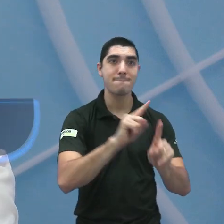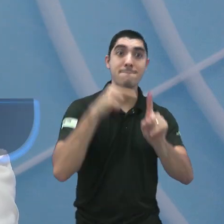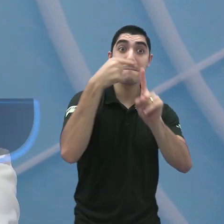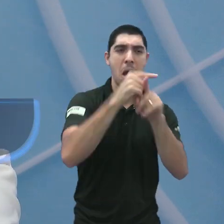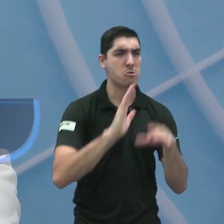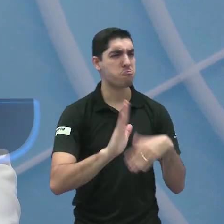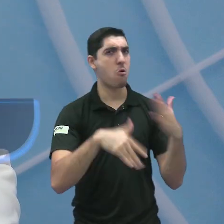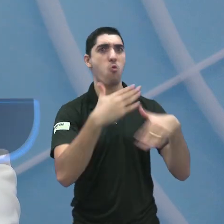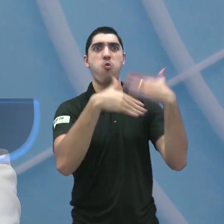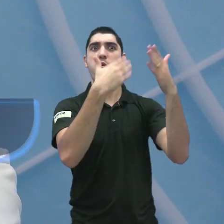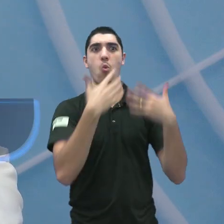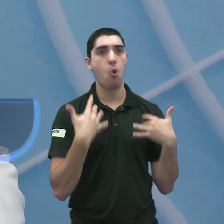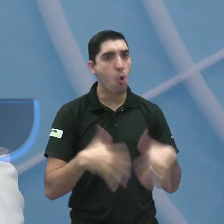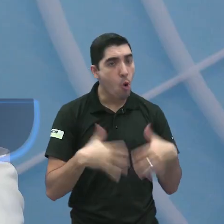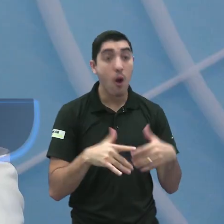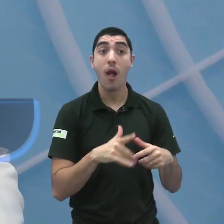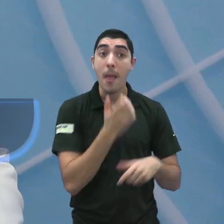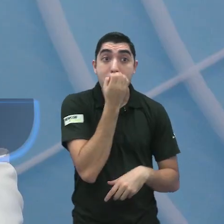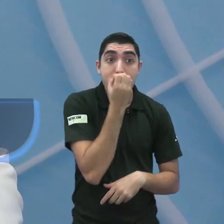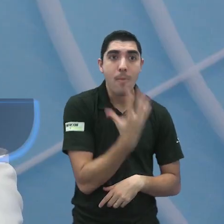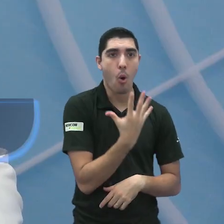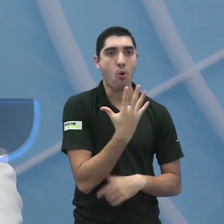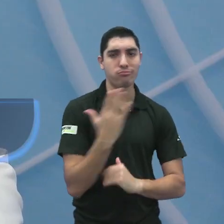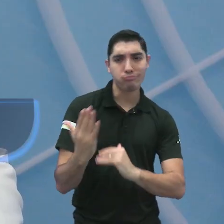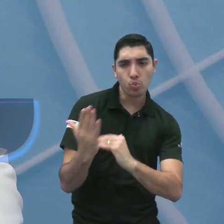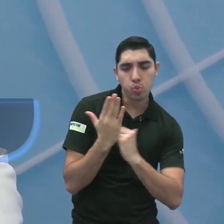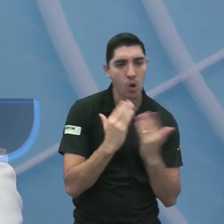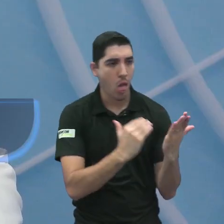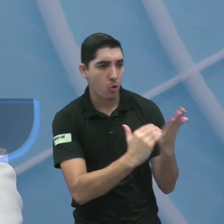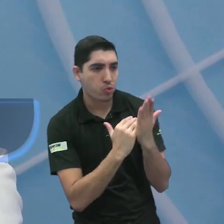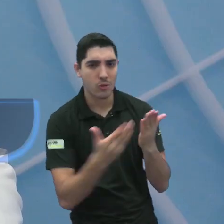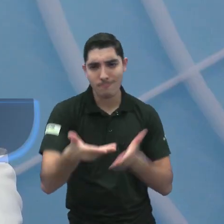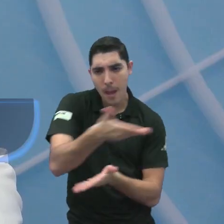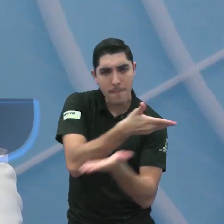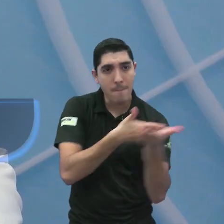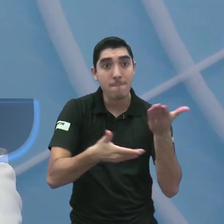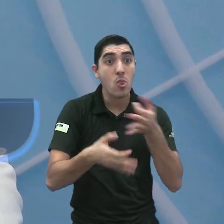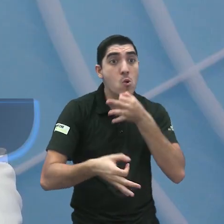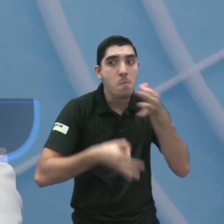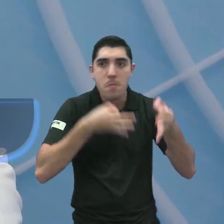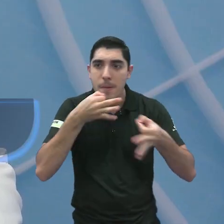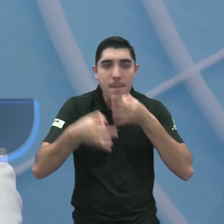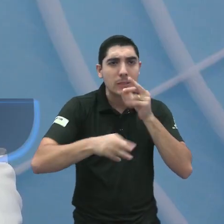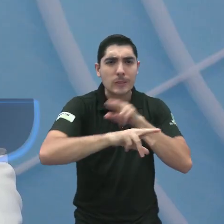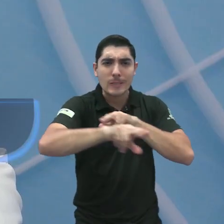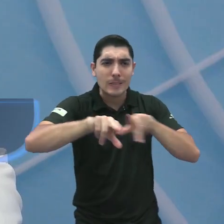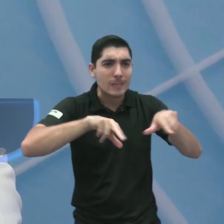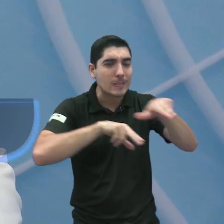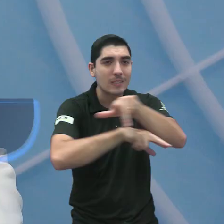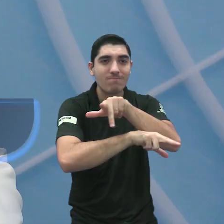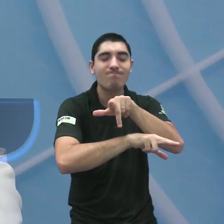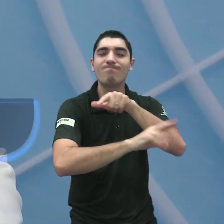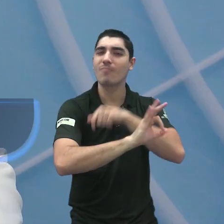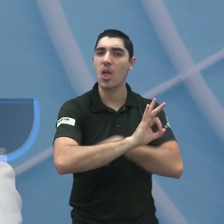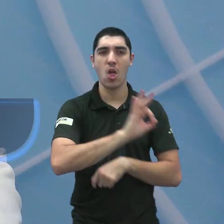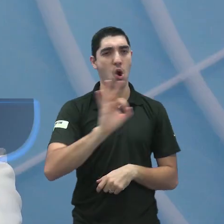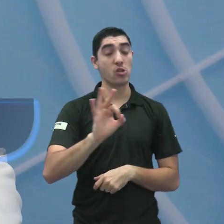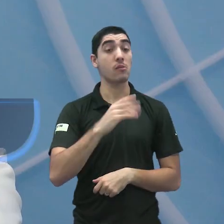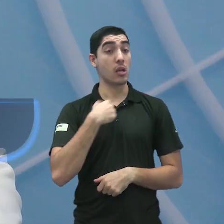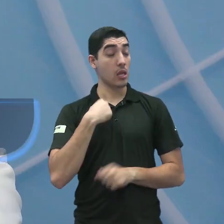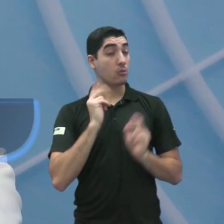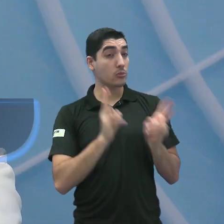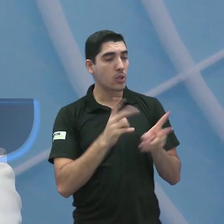muito benéfico a gente ter essa diversidade, né? E uma coisa que eu admiro muito